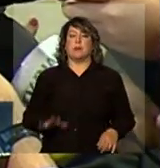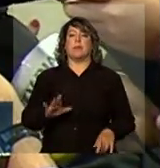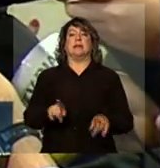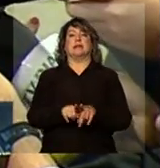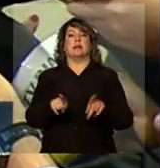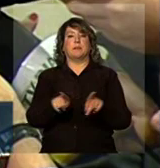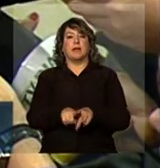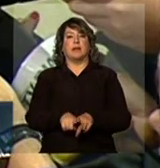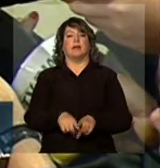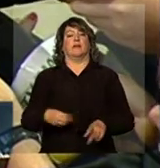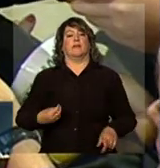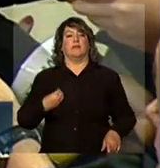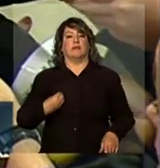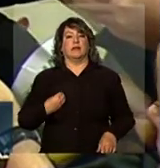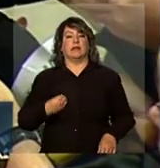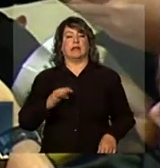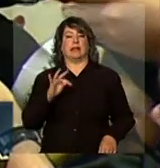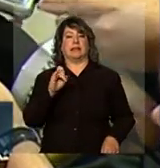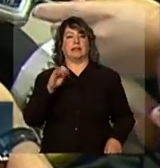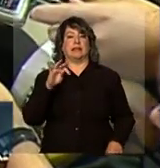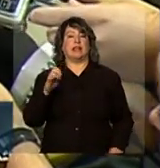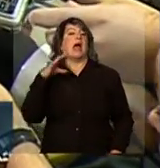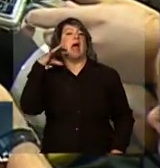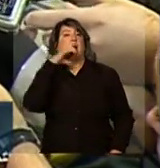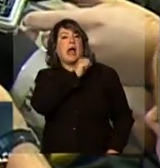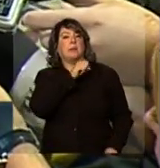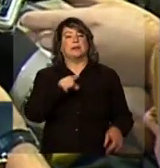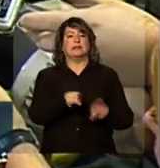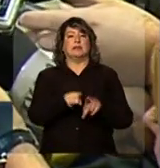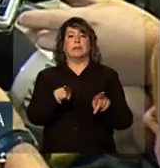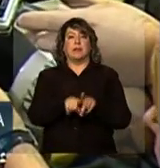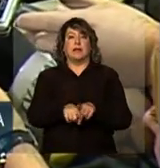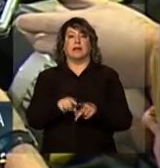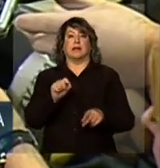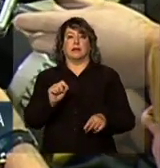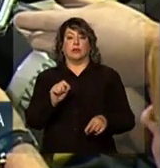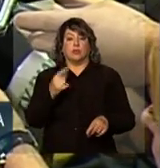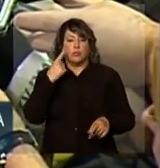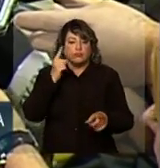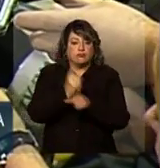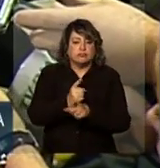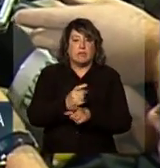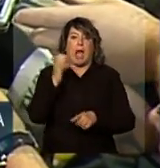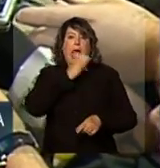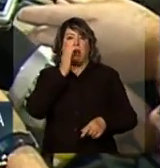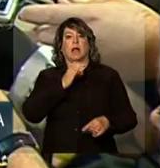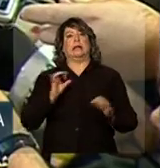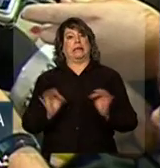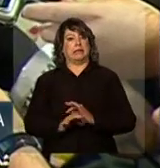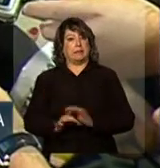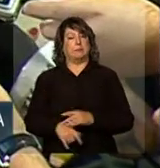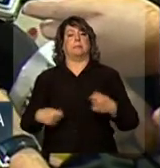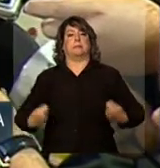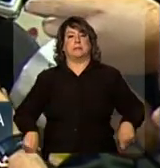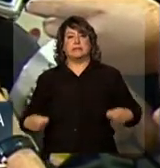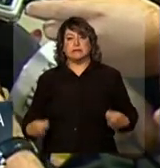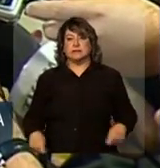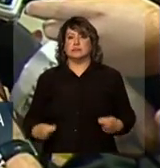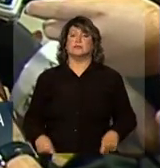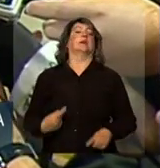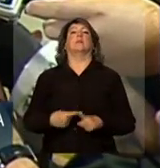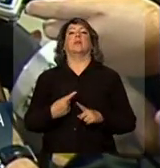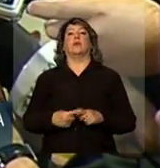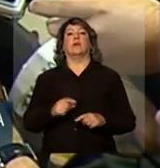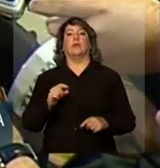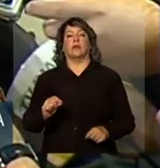também para a realização dos testes rápidos e naturalmente do diagnóstico precoce pra gente é muito importante fazer o diagnóstico e